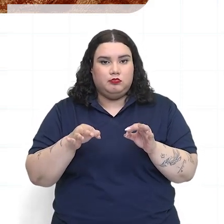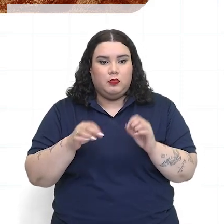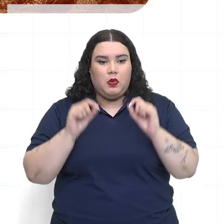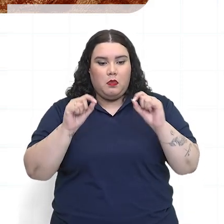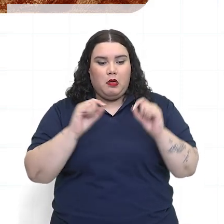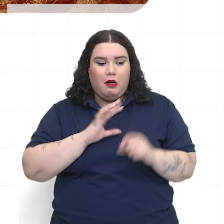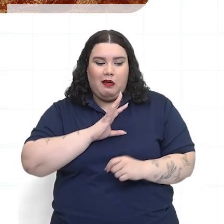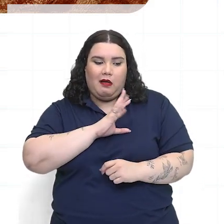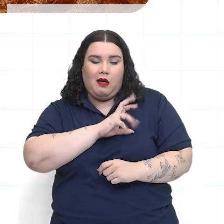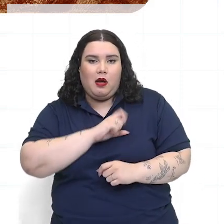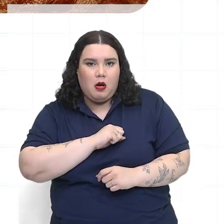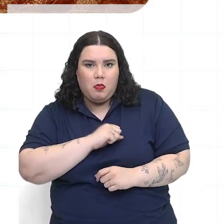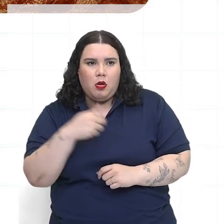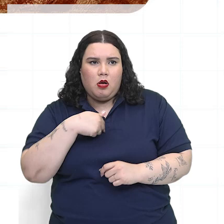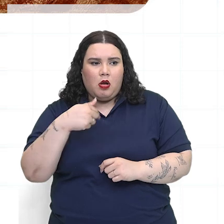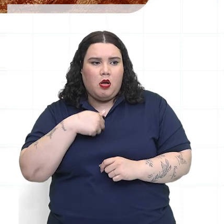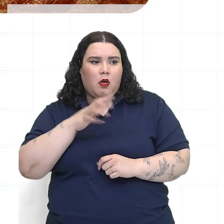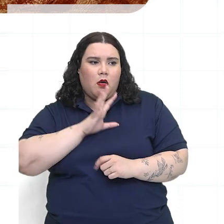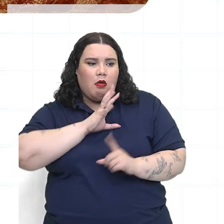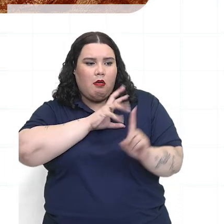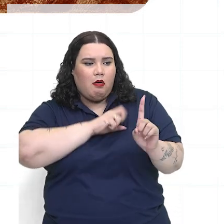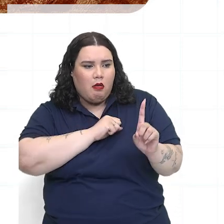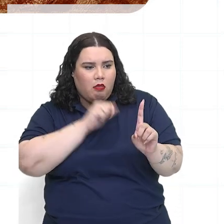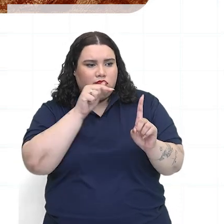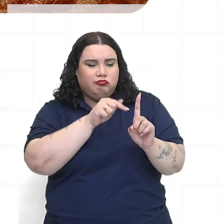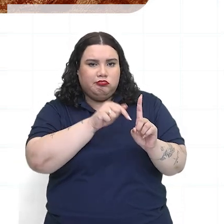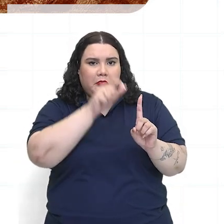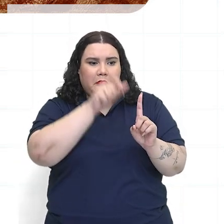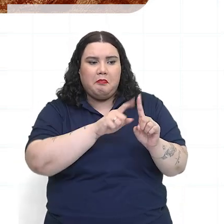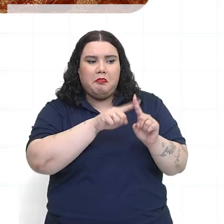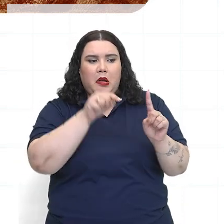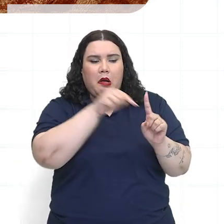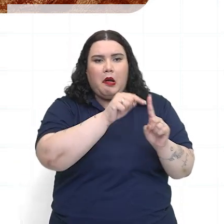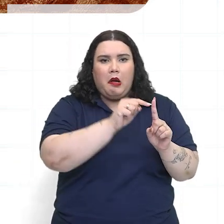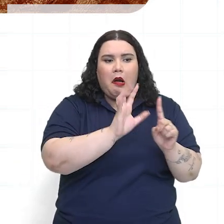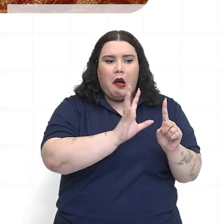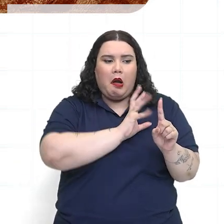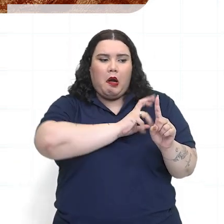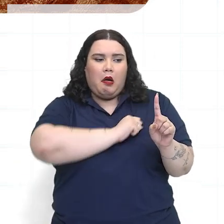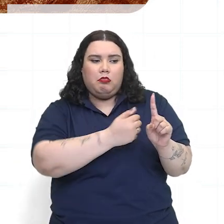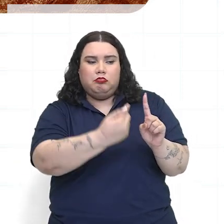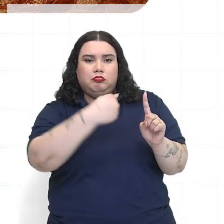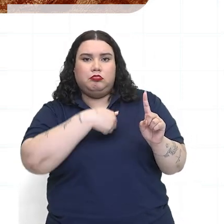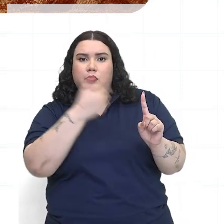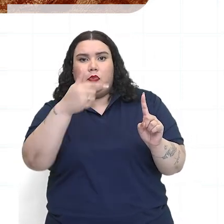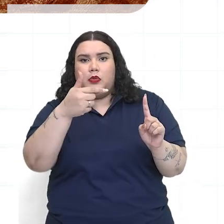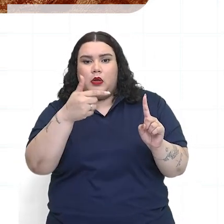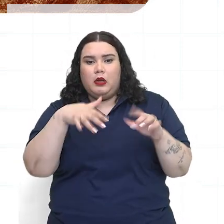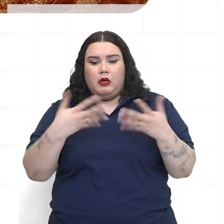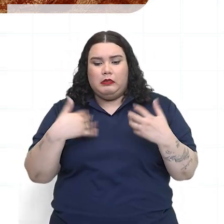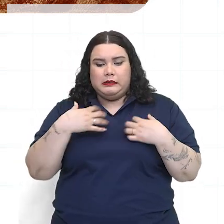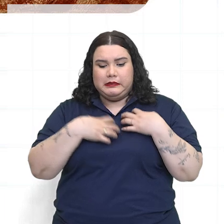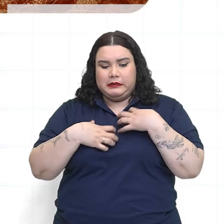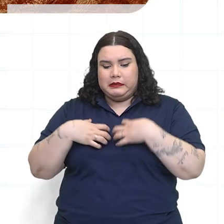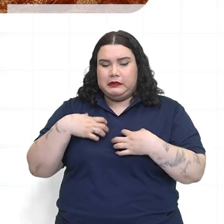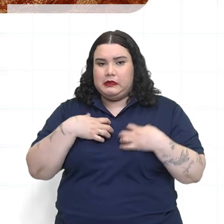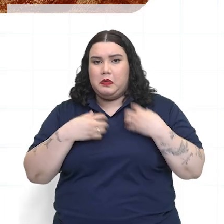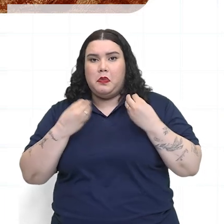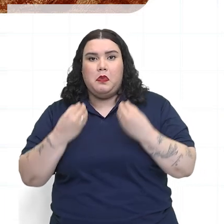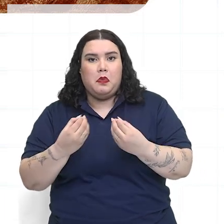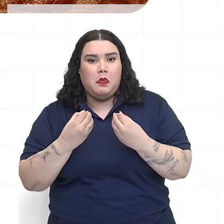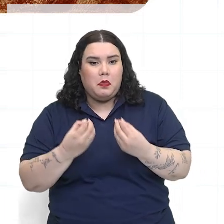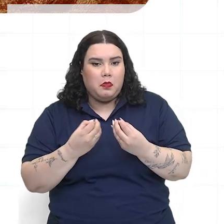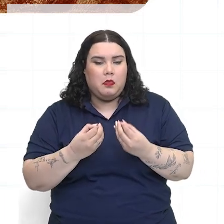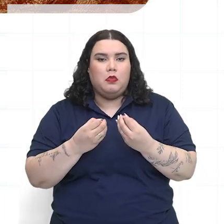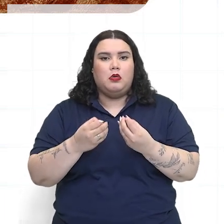De um amor não correspondido. Ele tenta expressar o que é o amor para ele. O eu lírico, né, tenta